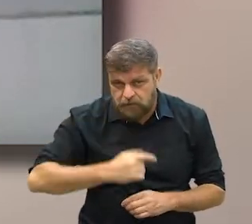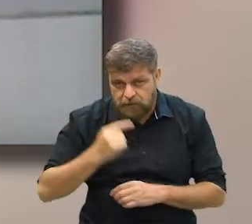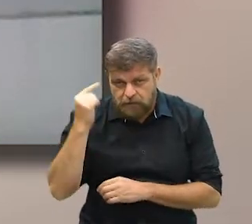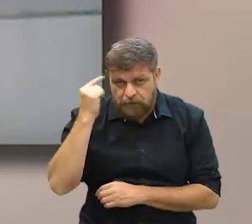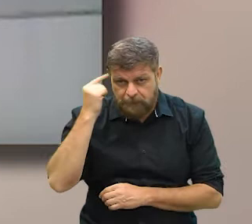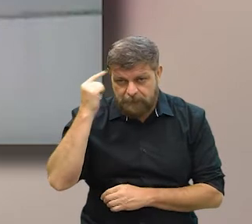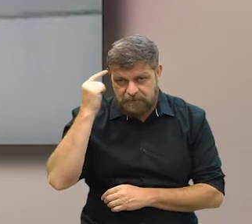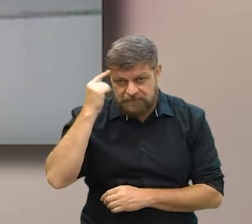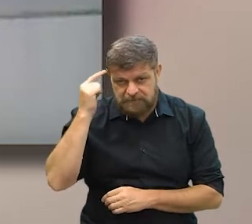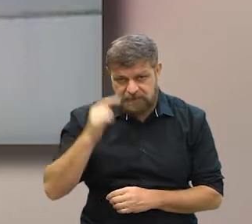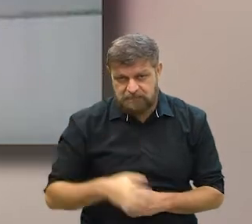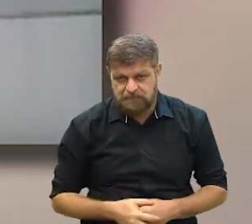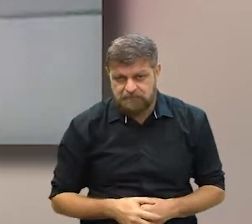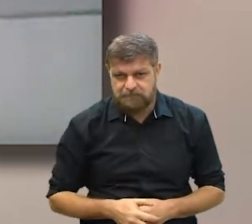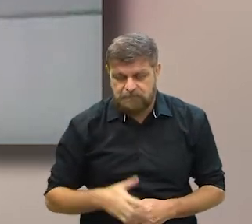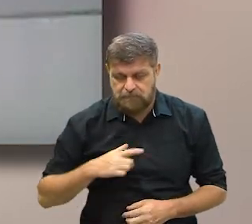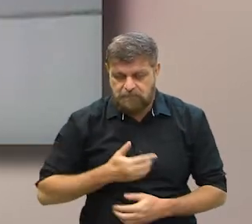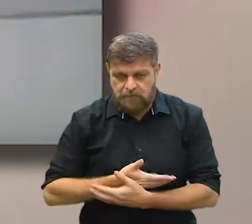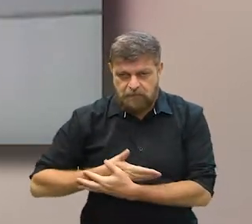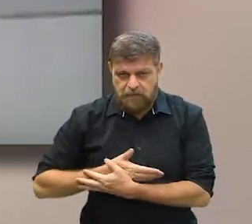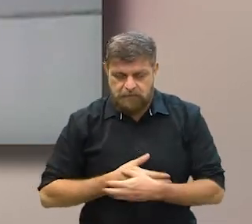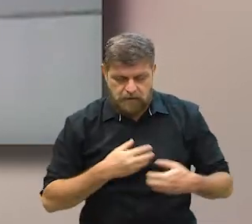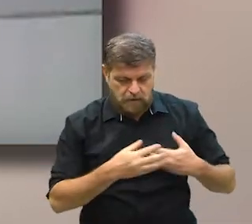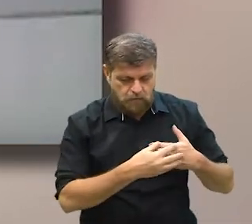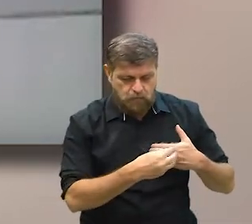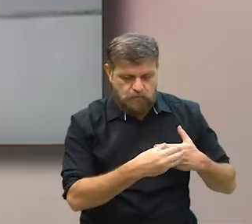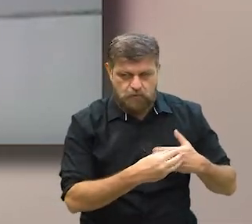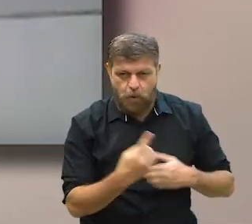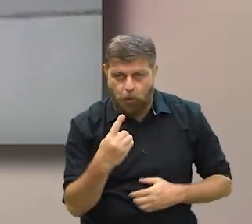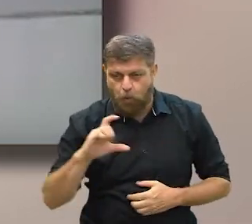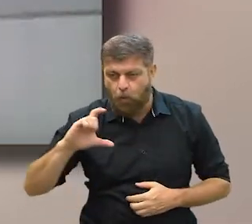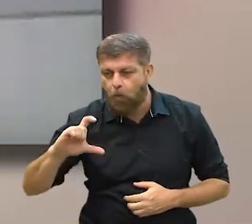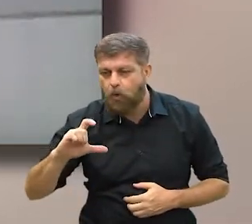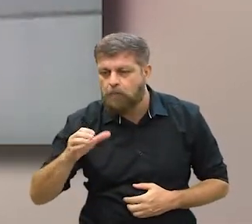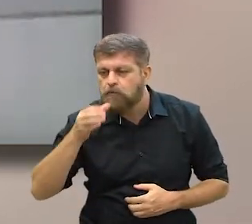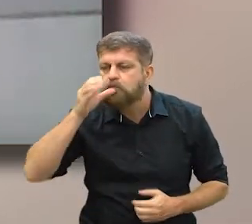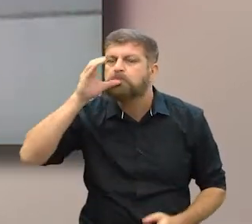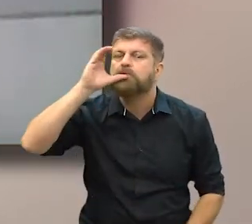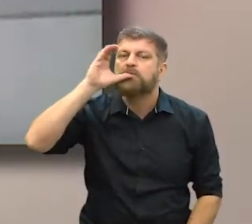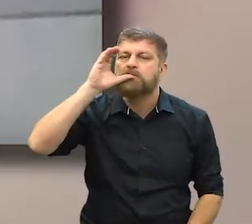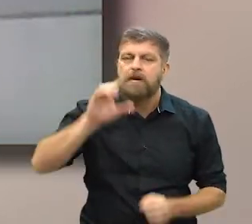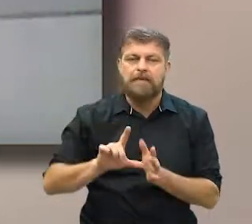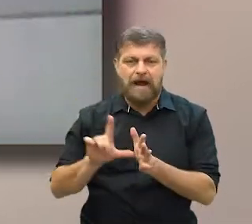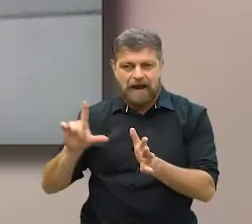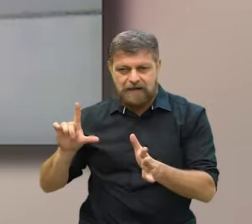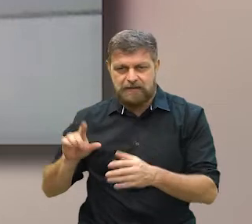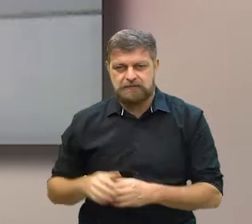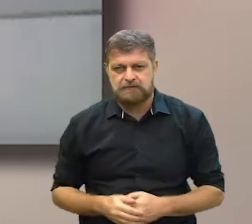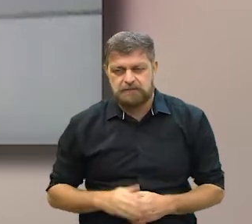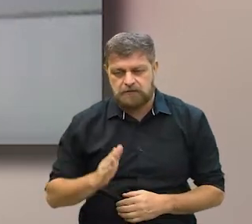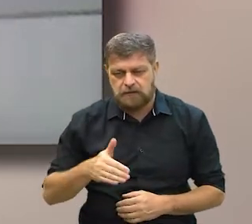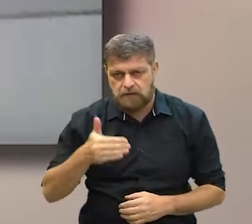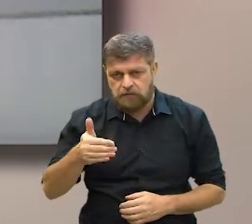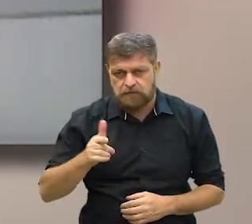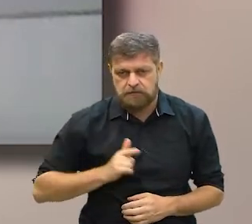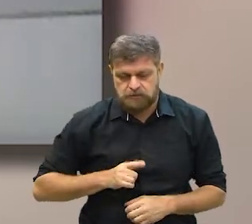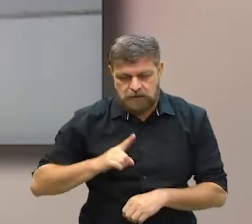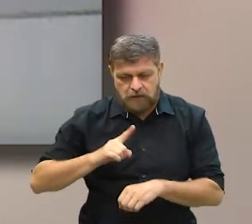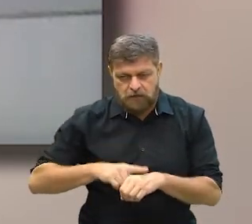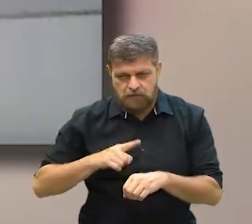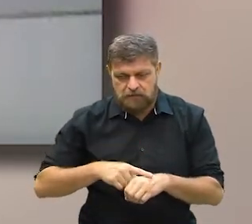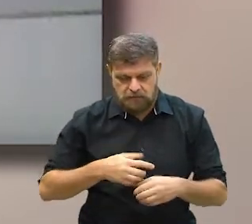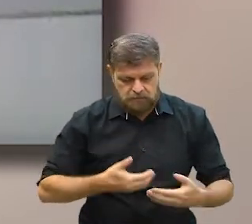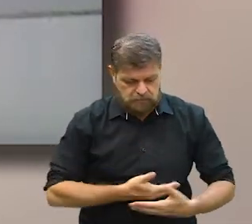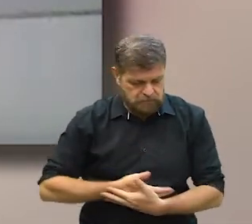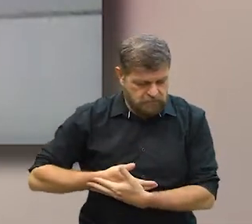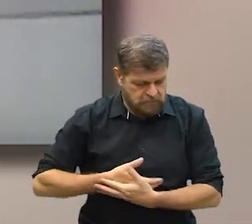pensava em amamentar meu bebê, eu já tomava um copo de água, né? E quando eu passava ele de um peito para o outro,